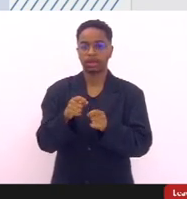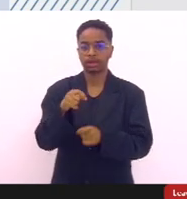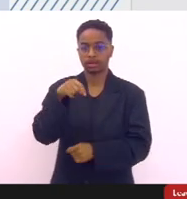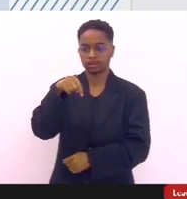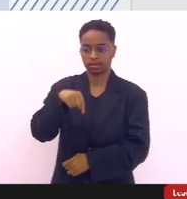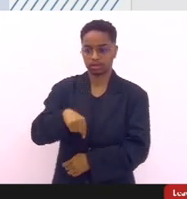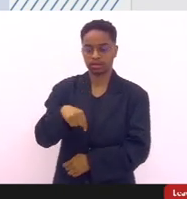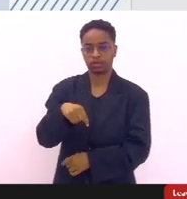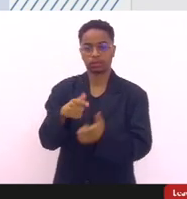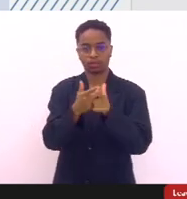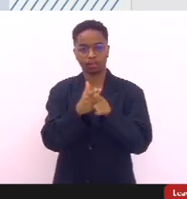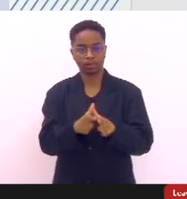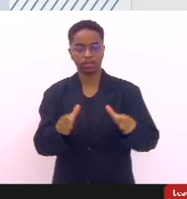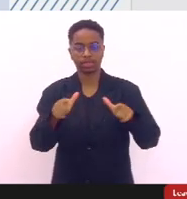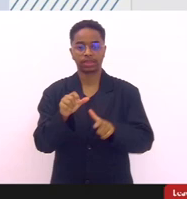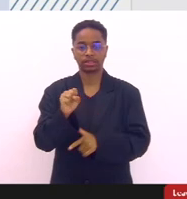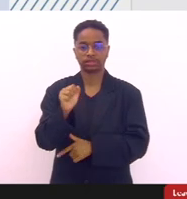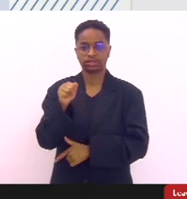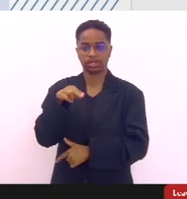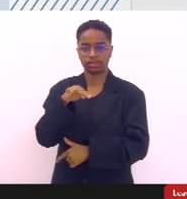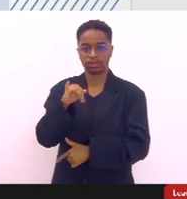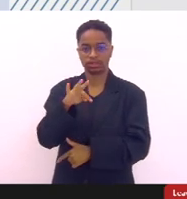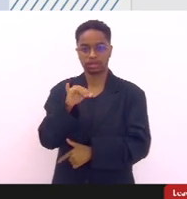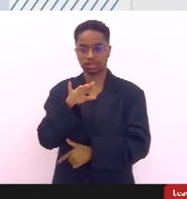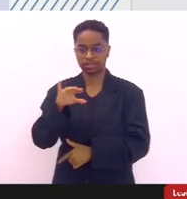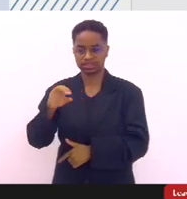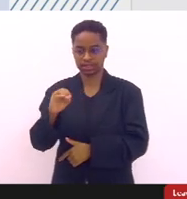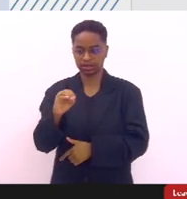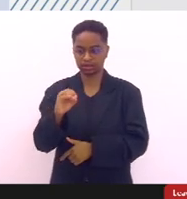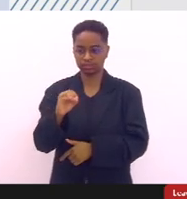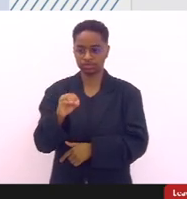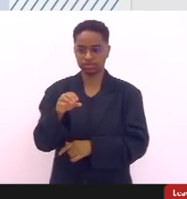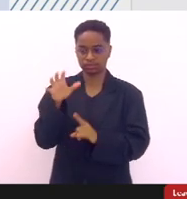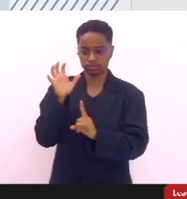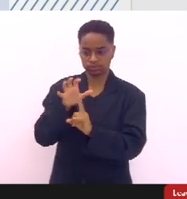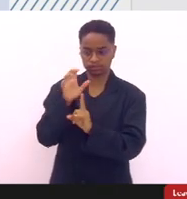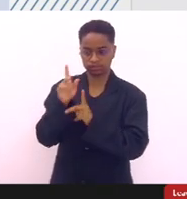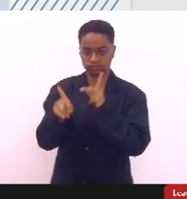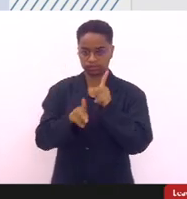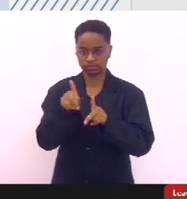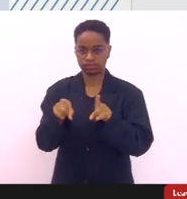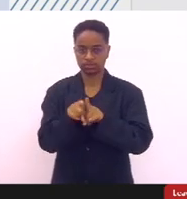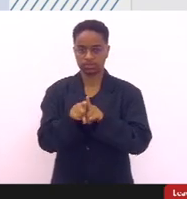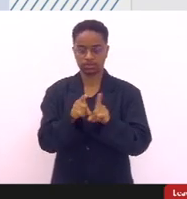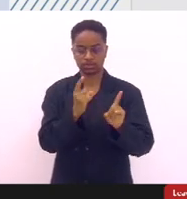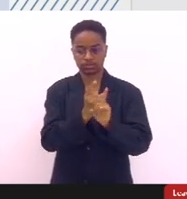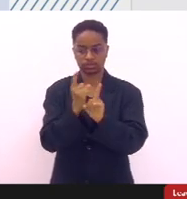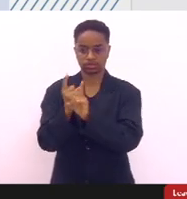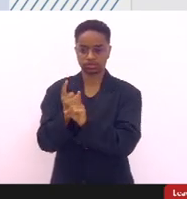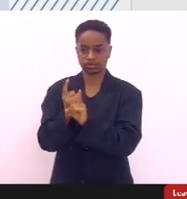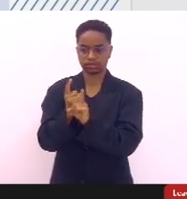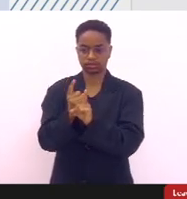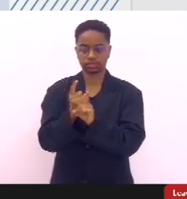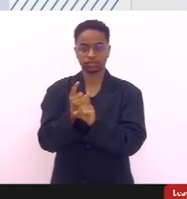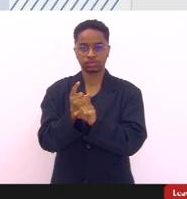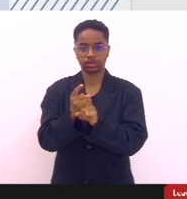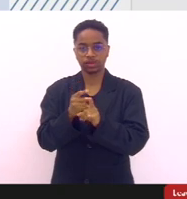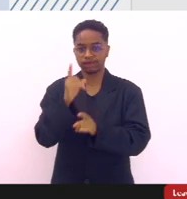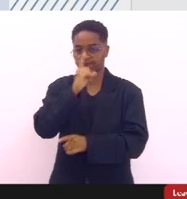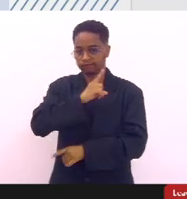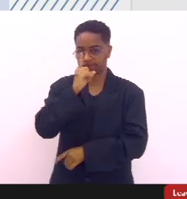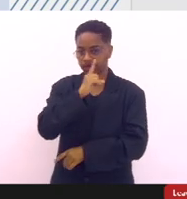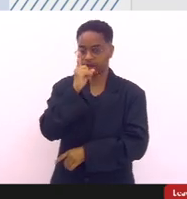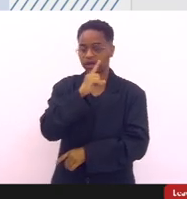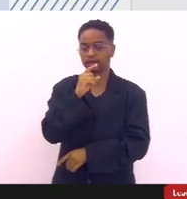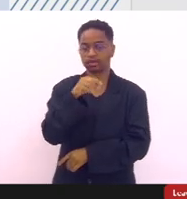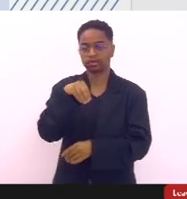uma implicação importante na saúde dessa população e também identificou uma lacuna importante da comunicação entre os pares, que já foi falado